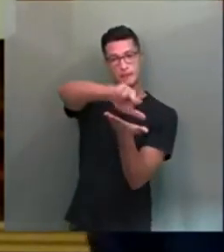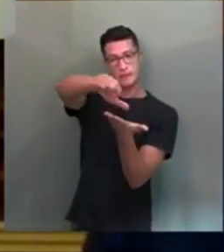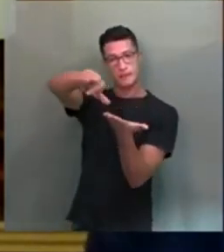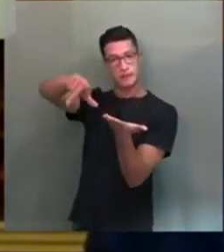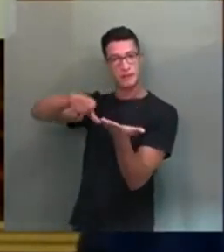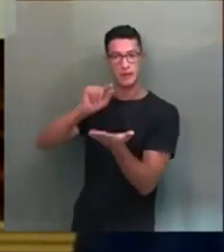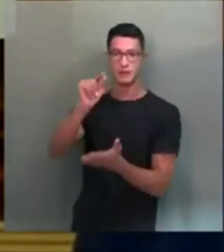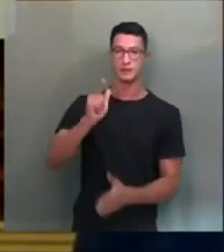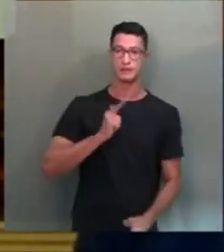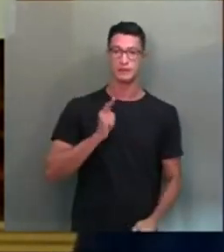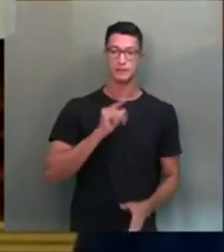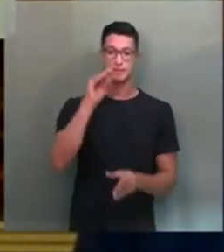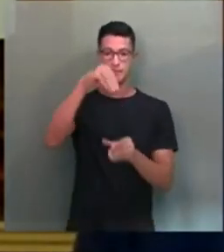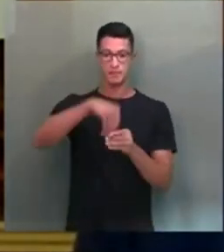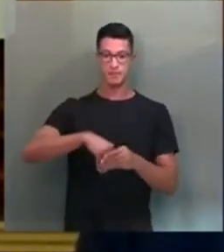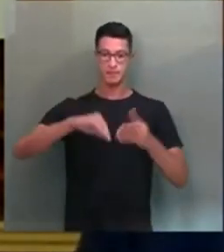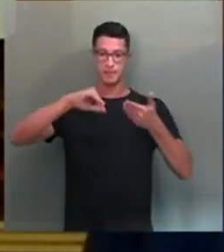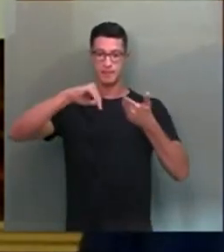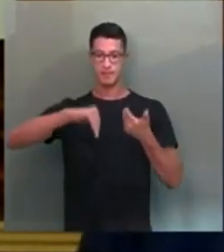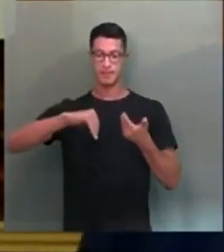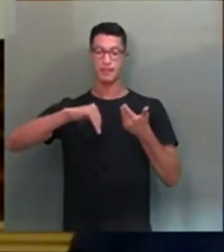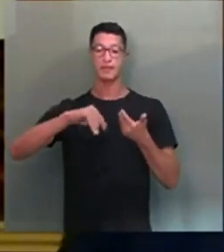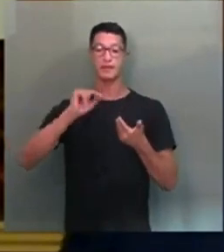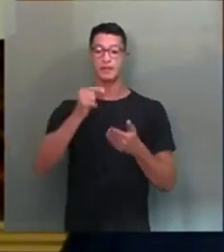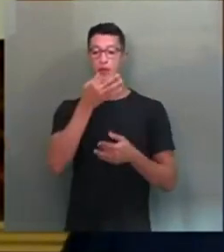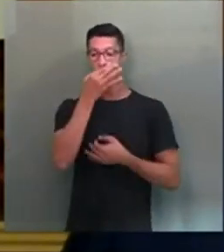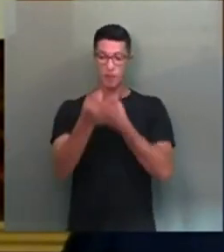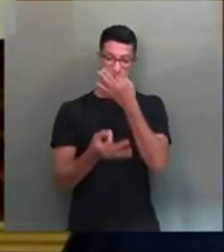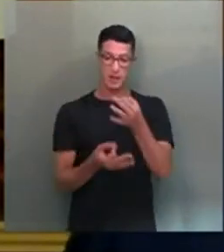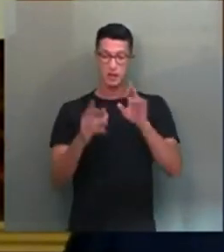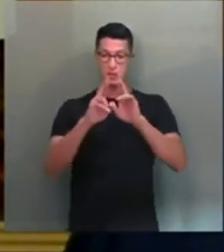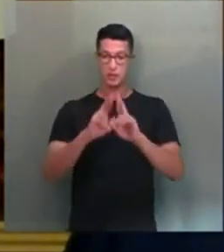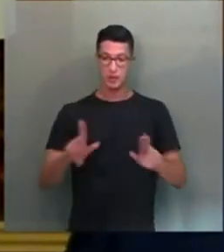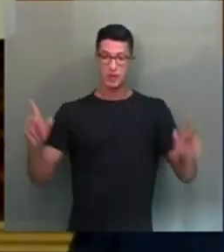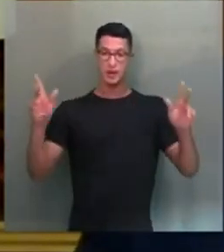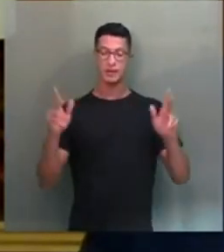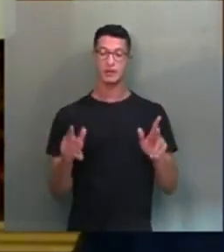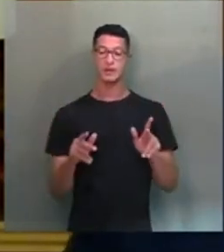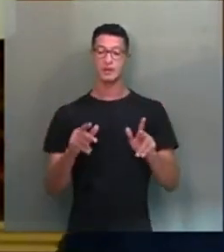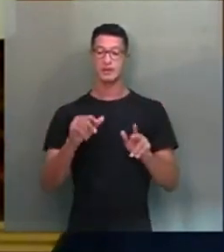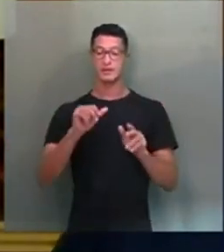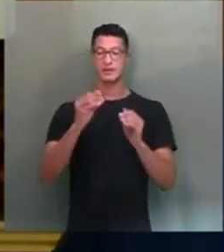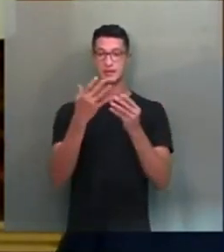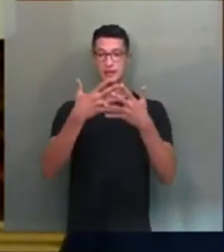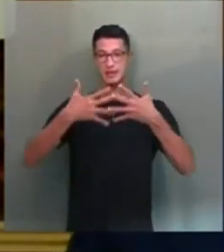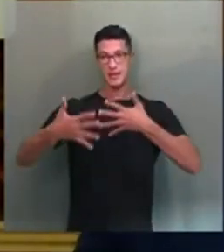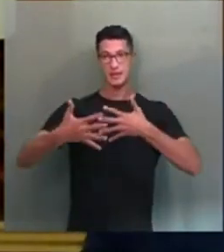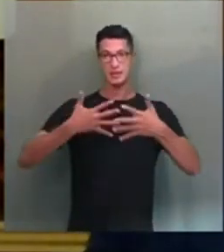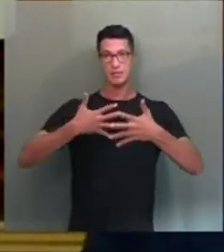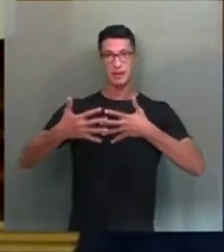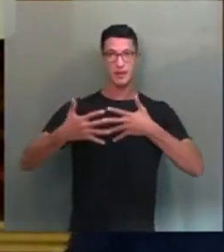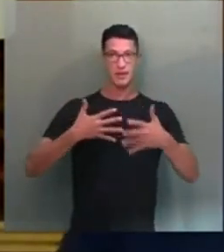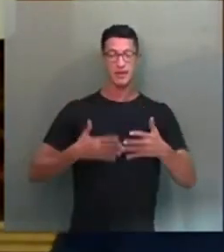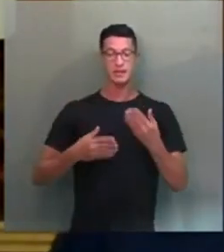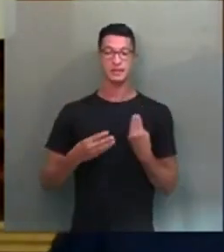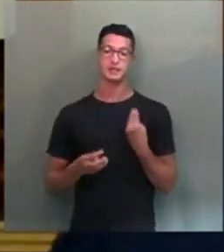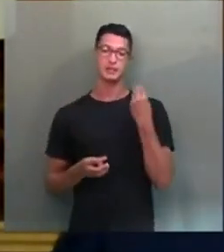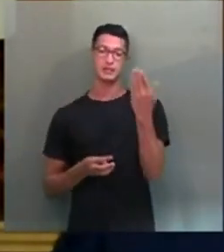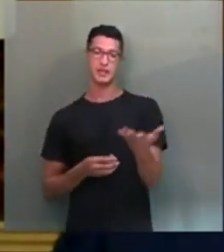diversidade que existe dentro do Congresso. Opiniões diferentes, transparentes,